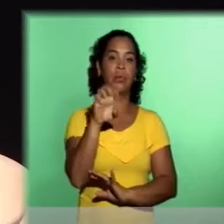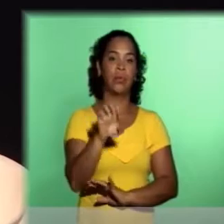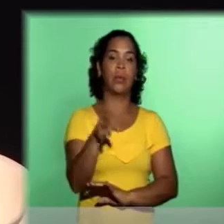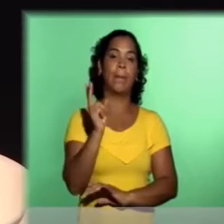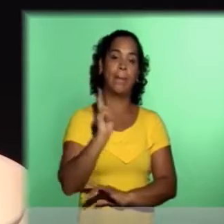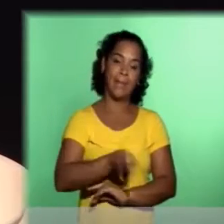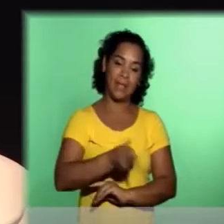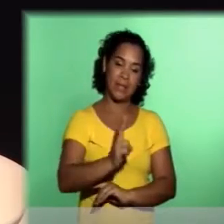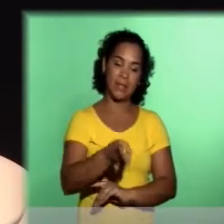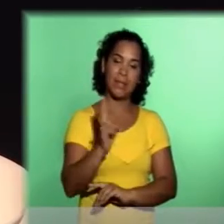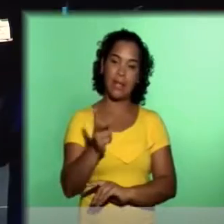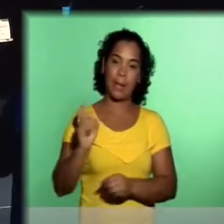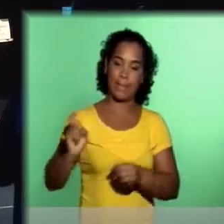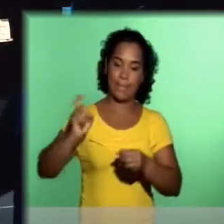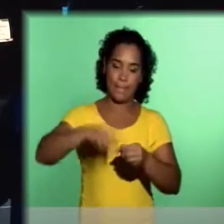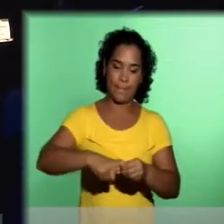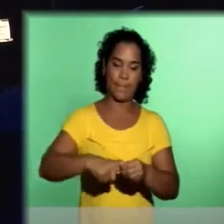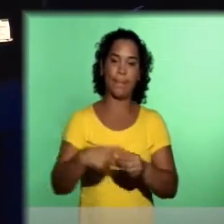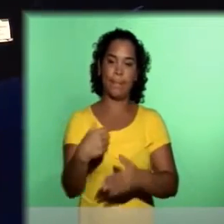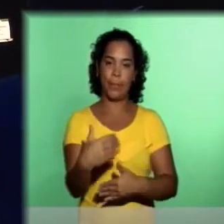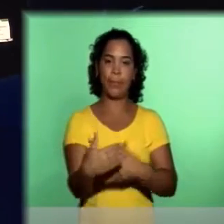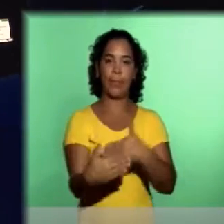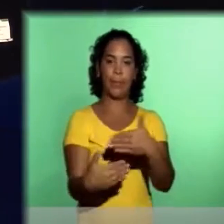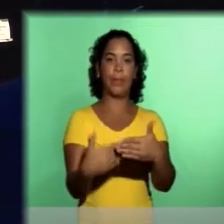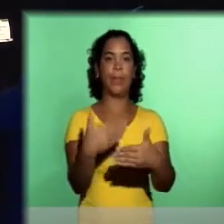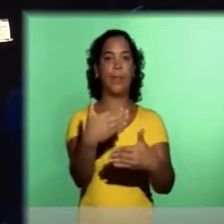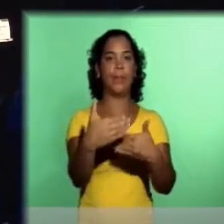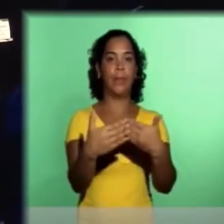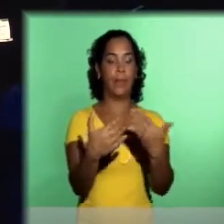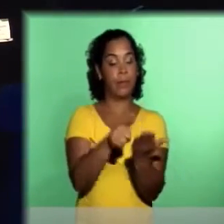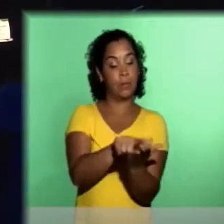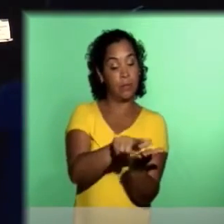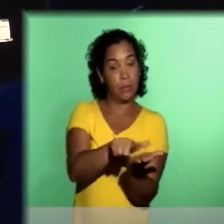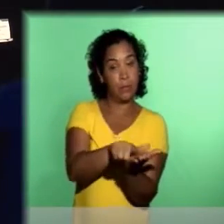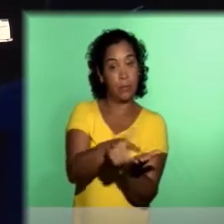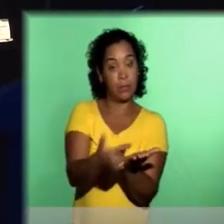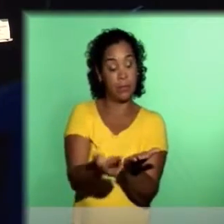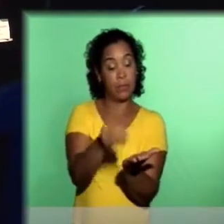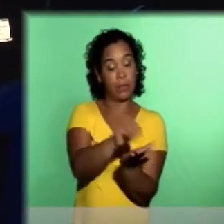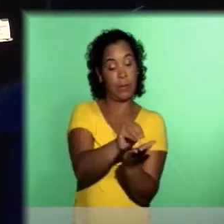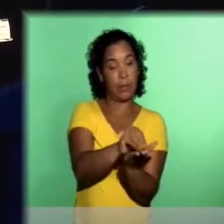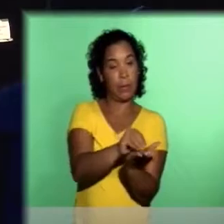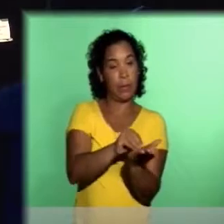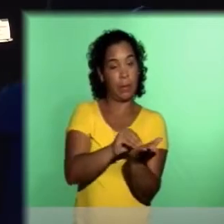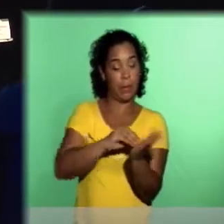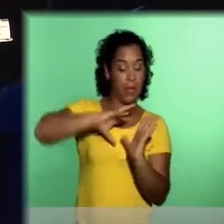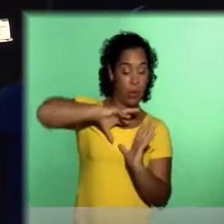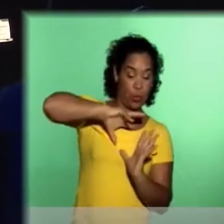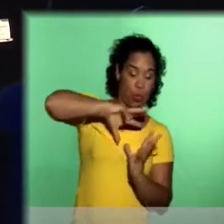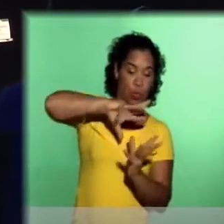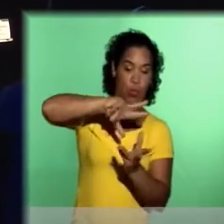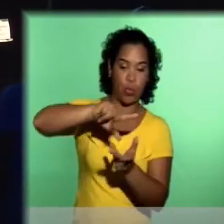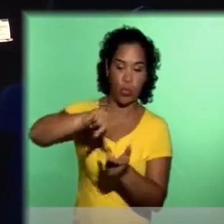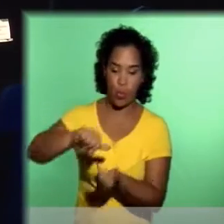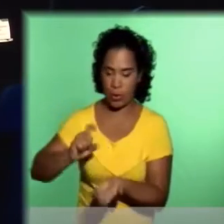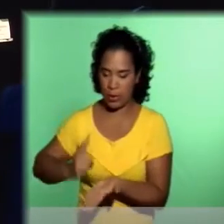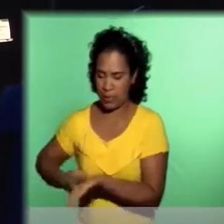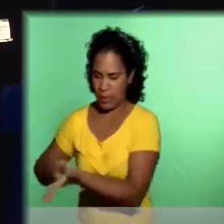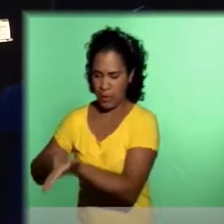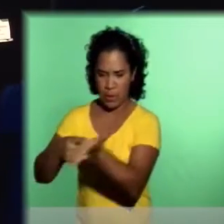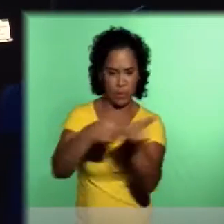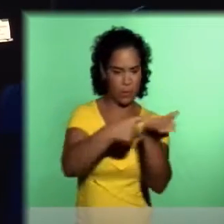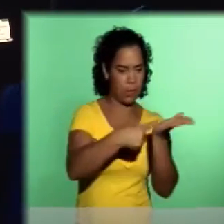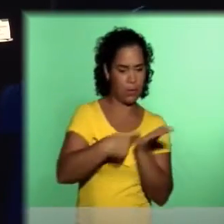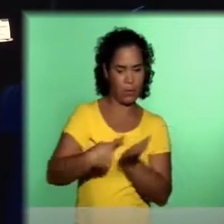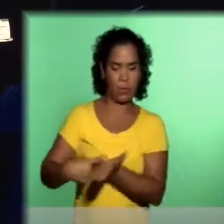de construção dessa agenda mundial de educação. A UNDIME, ela participou, assim, além do Rodolfo ter